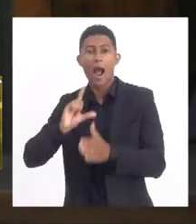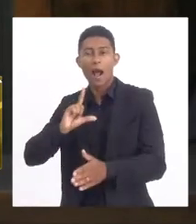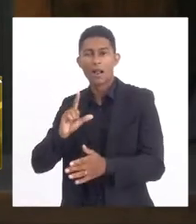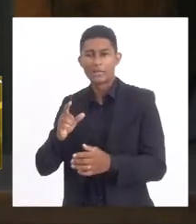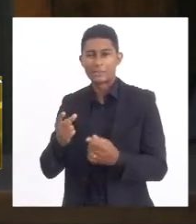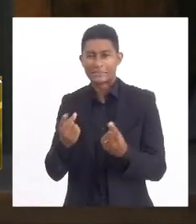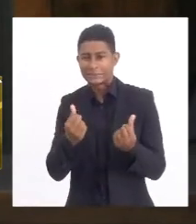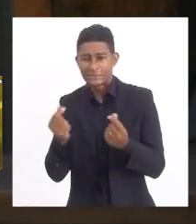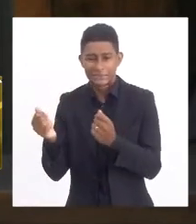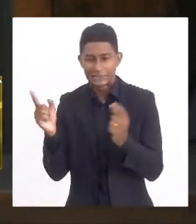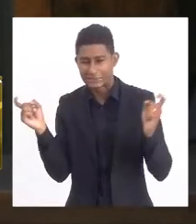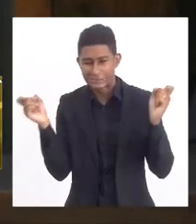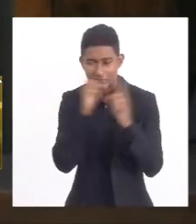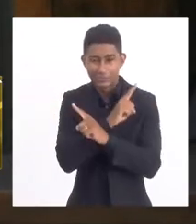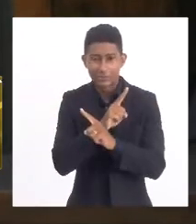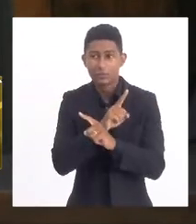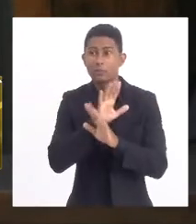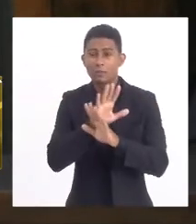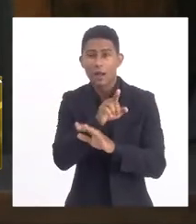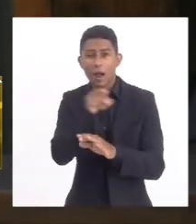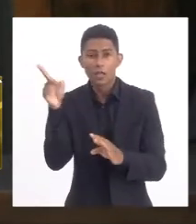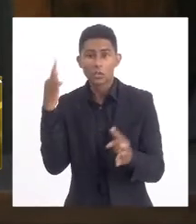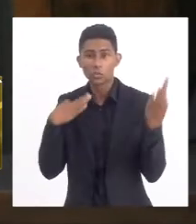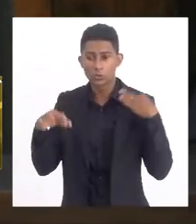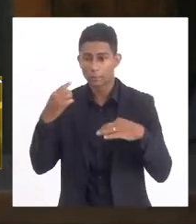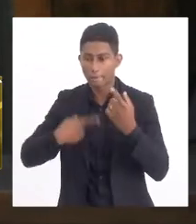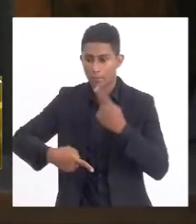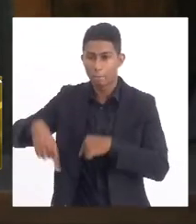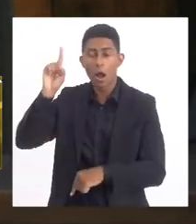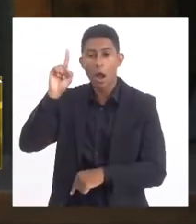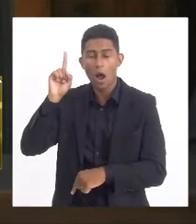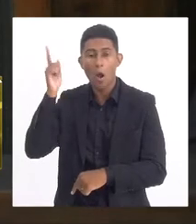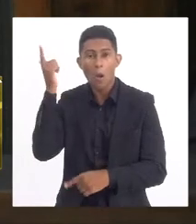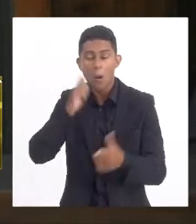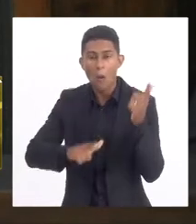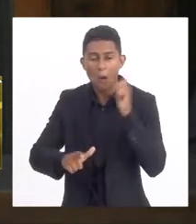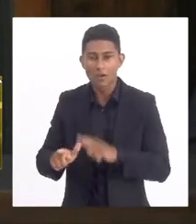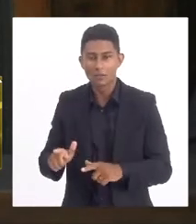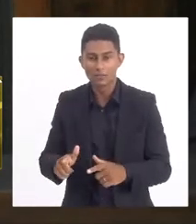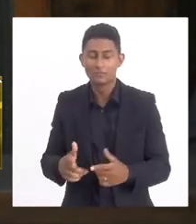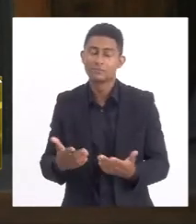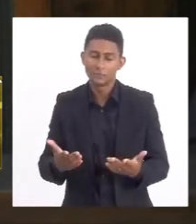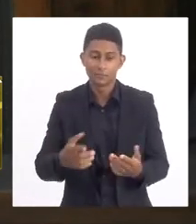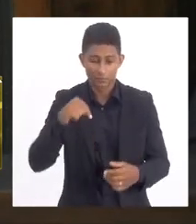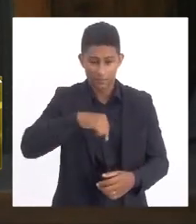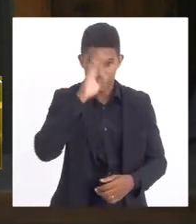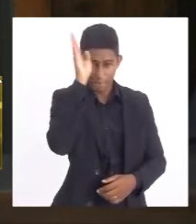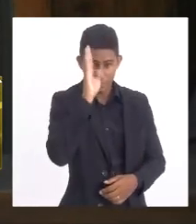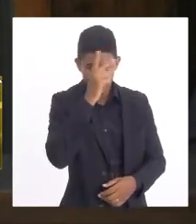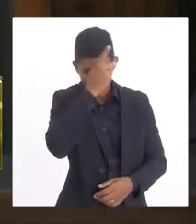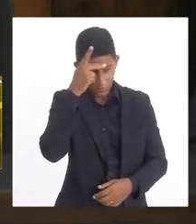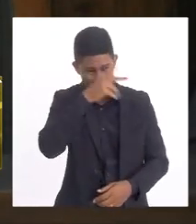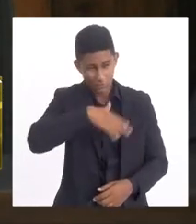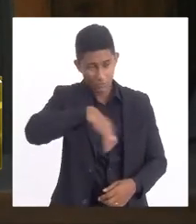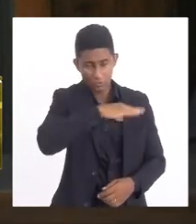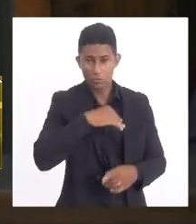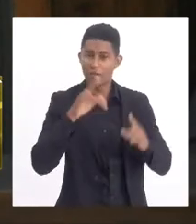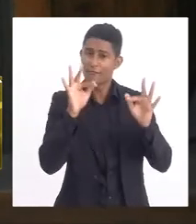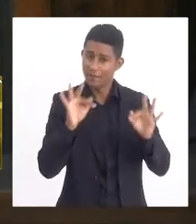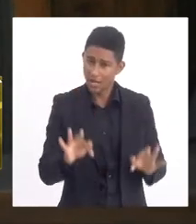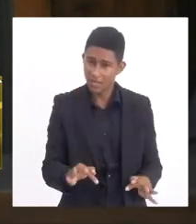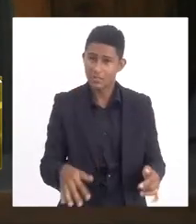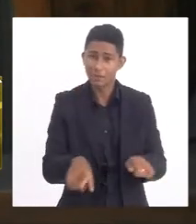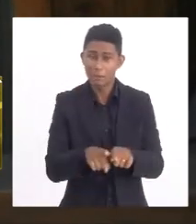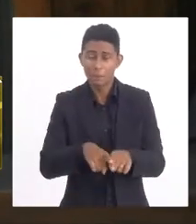Turismo o brasileiro é um povo feliz o carioca não é diferente agora a diferença do